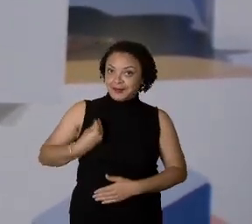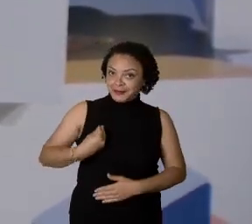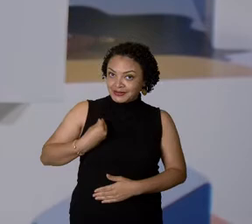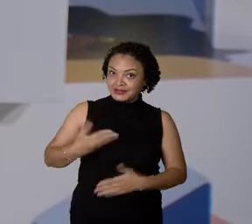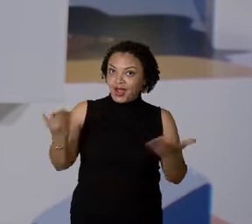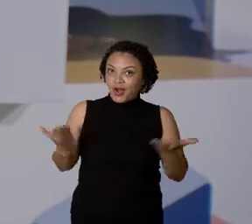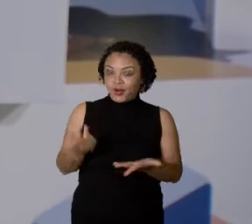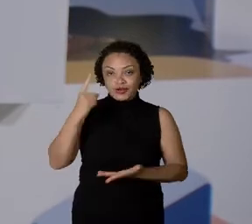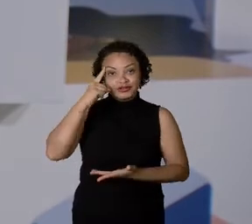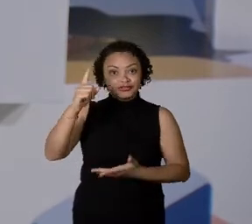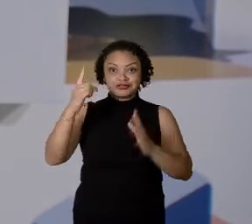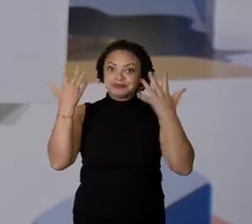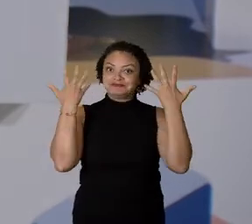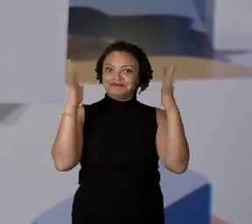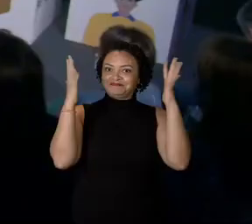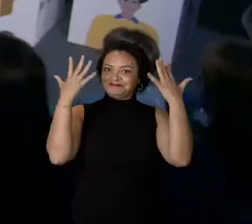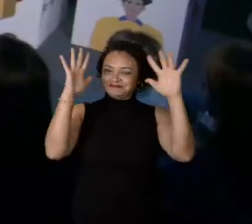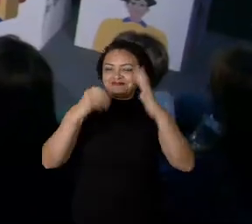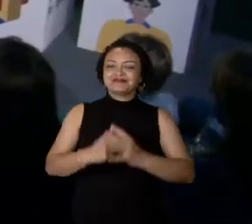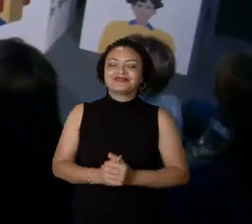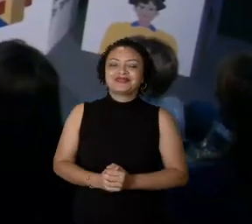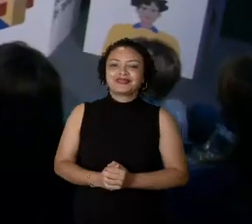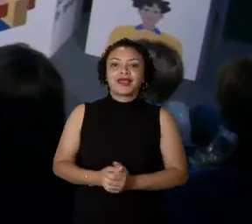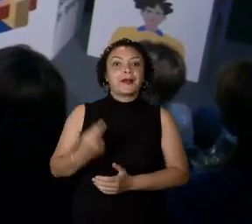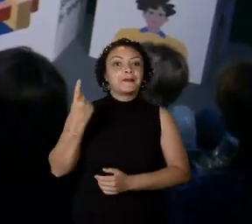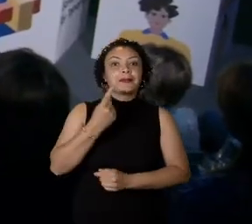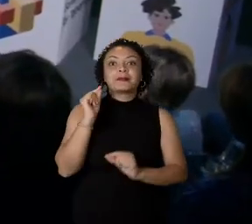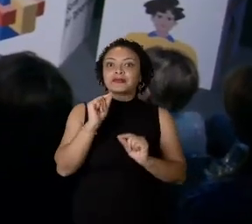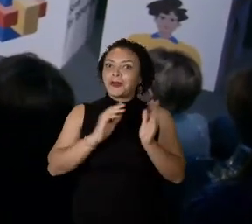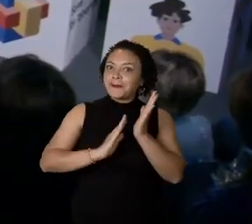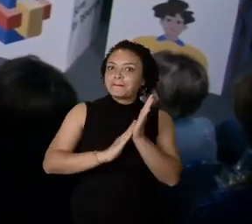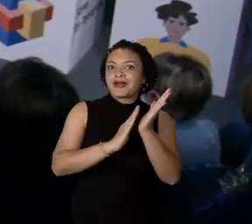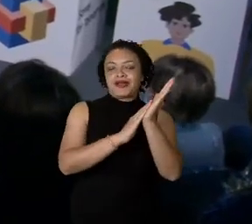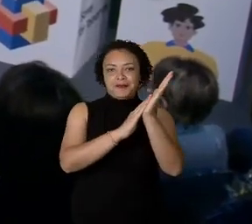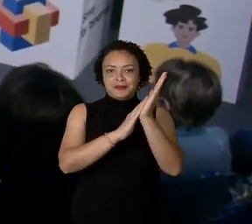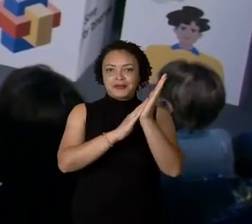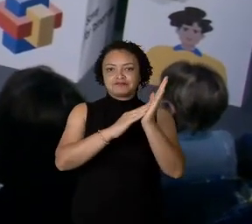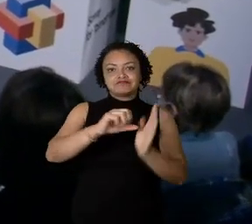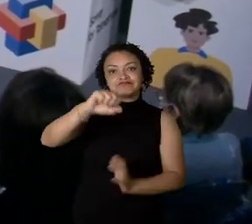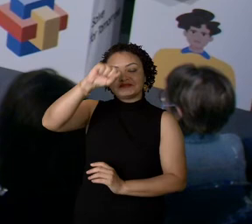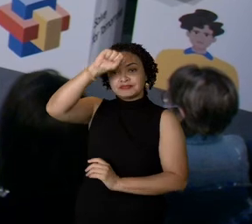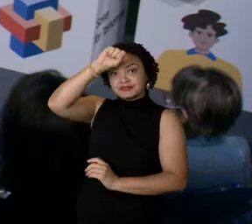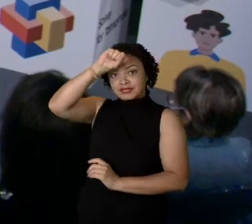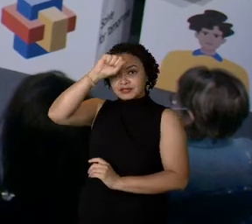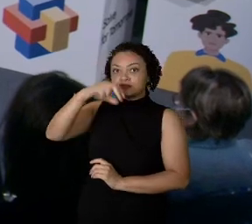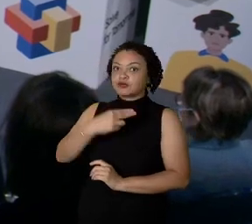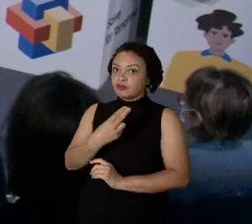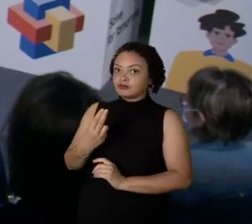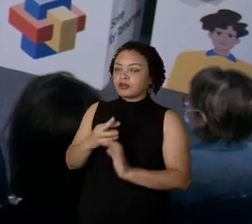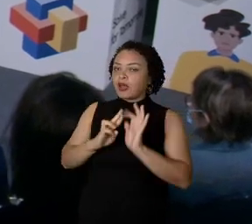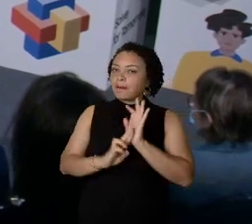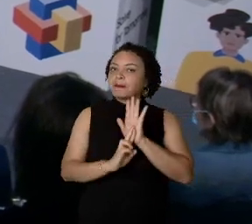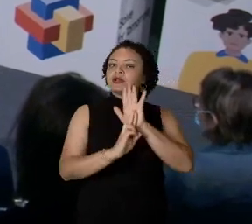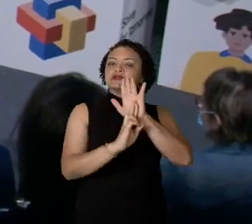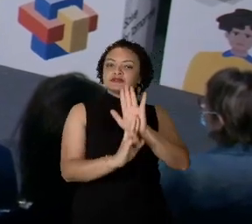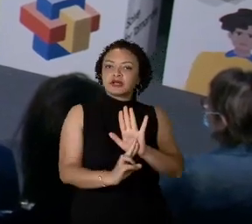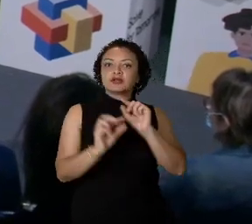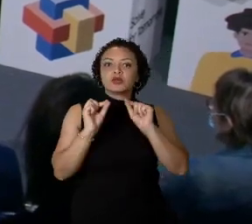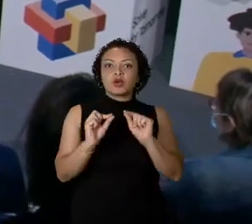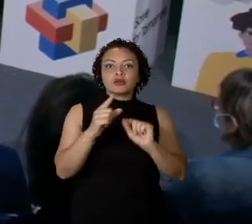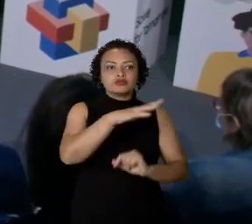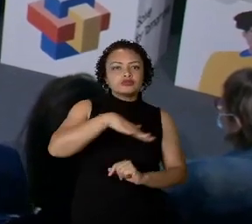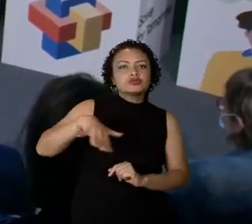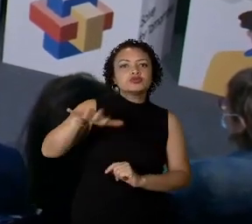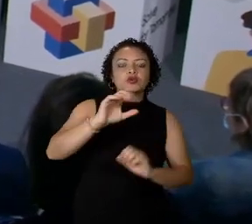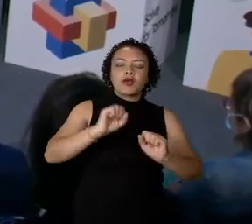de celebração. Em primeiro lugar, eu gostaria de parabenizar, em nome da Samsung, todos que, com empenho e